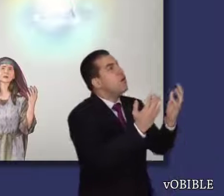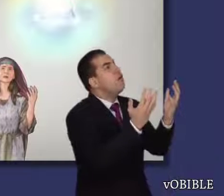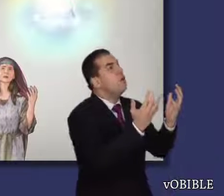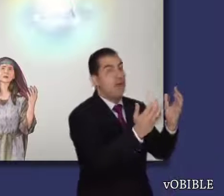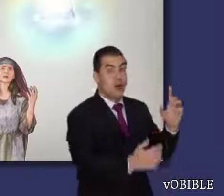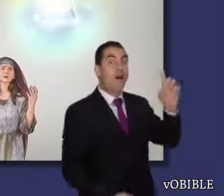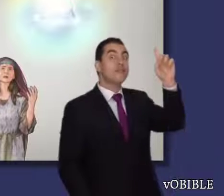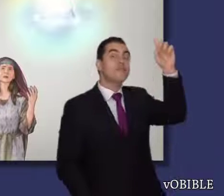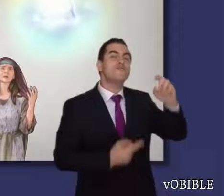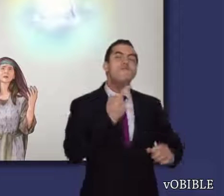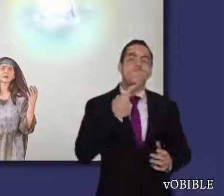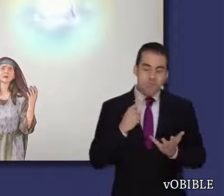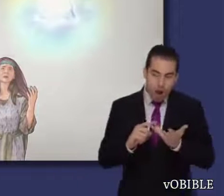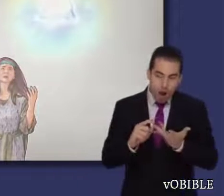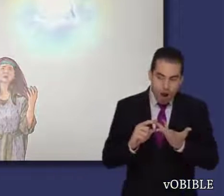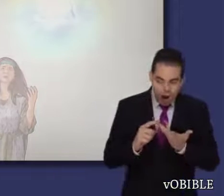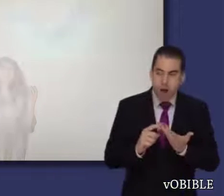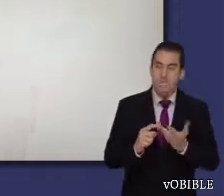dele.